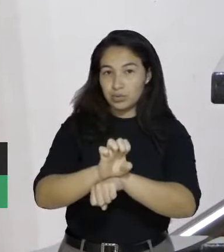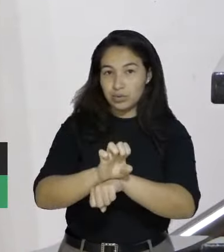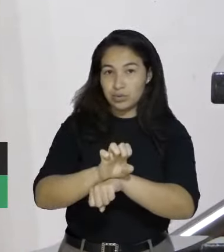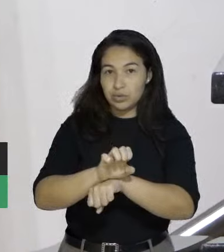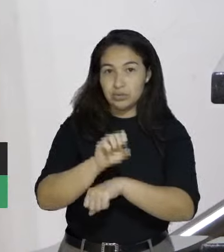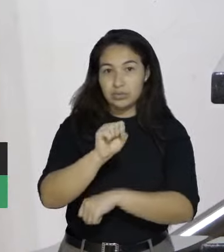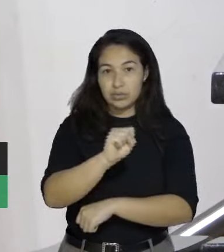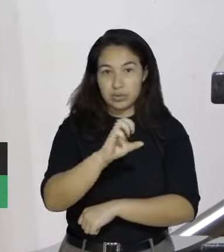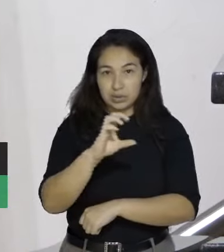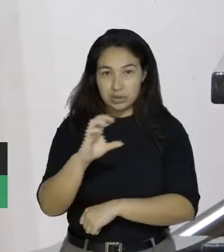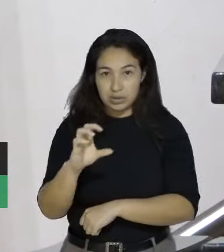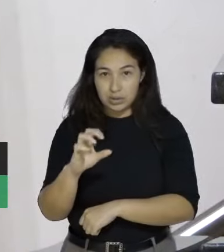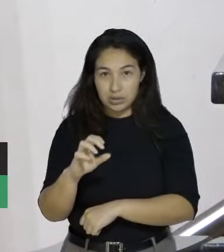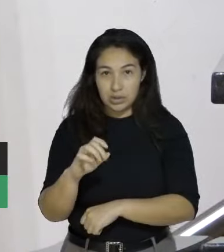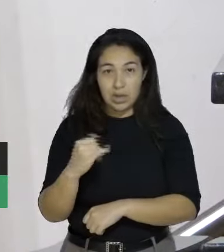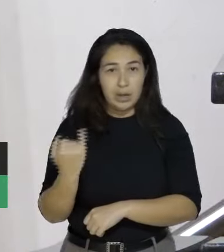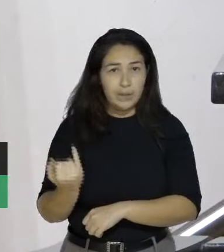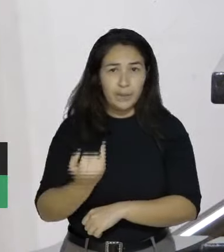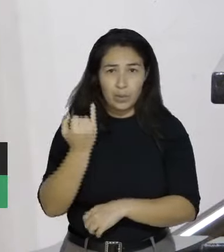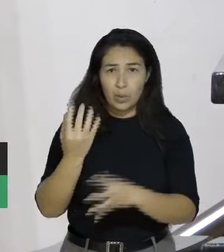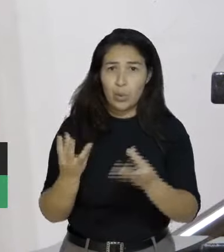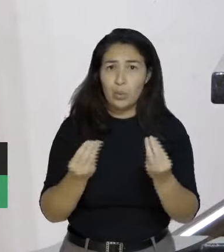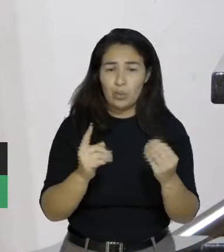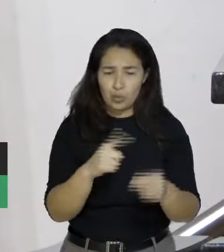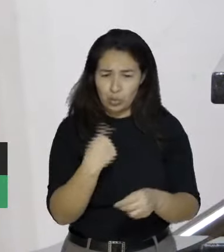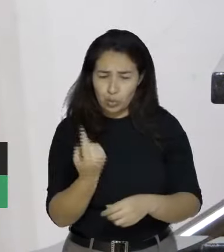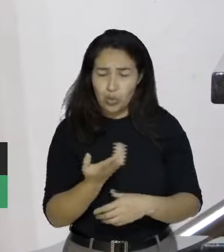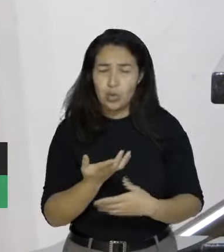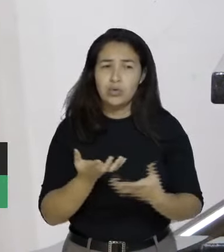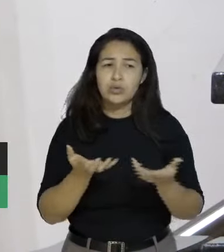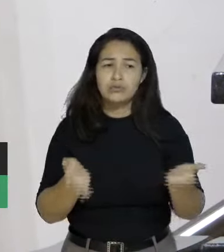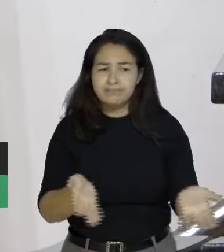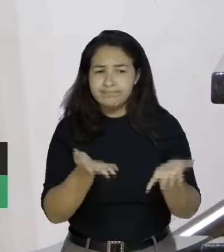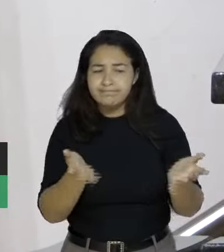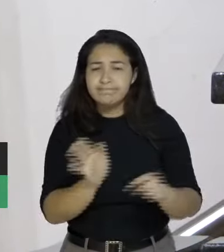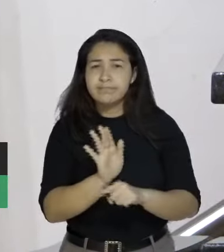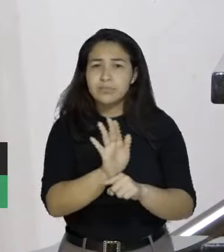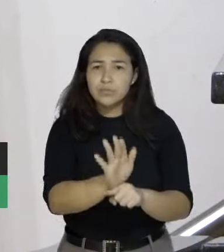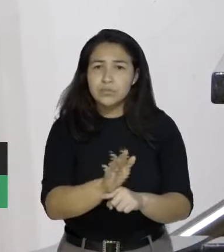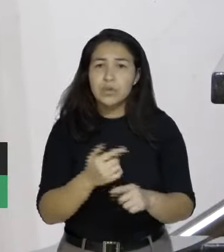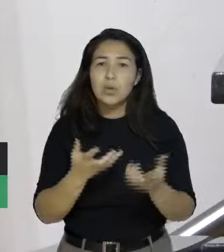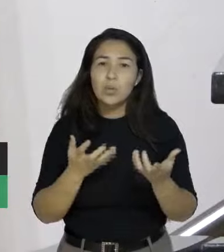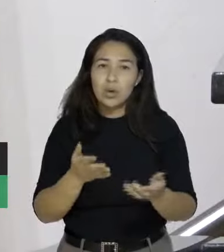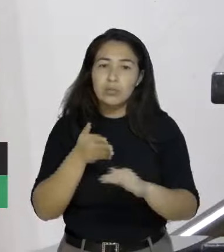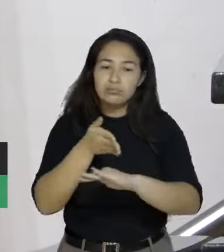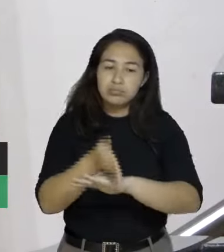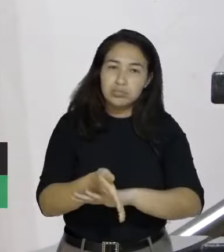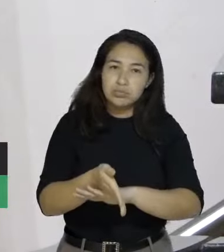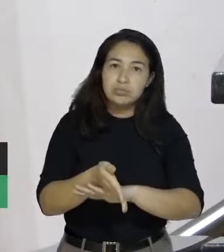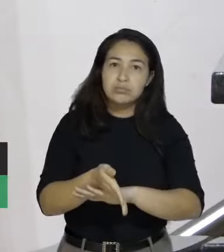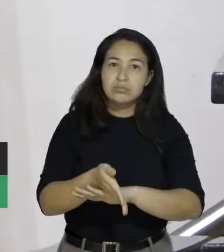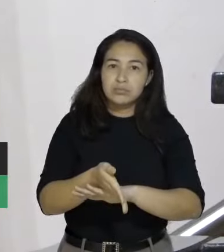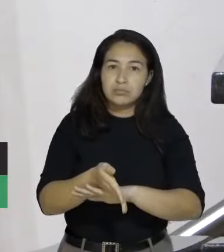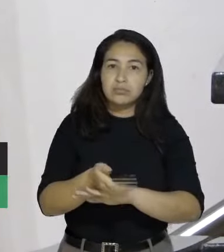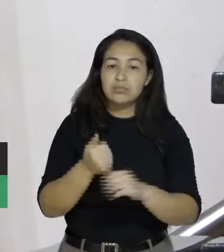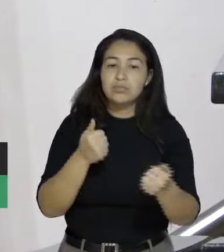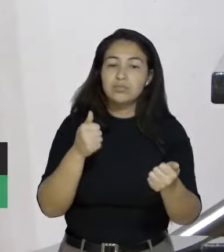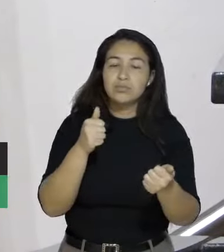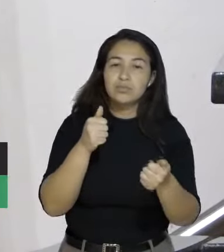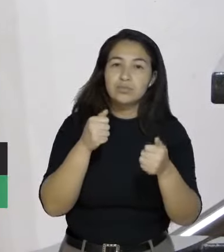de suma importância Nós também somos entusiasta pedir para fazer parte dessa frente parlamentar Onde vamos lutar juntos aqui